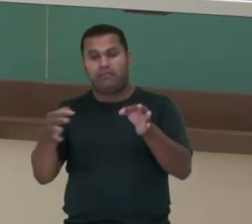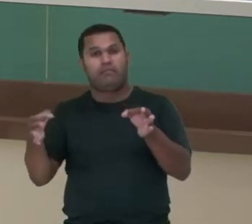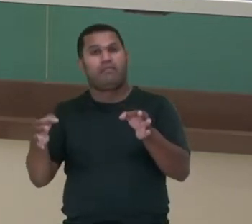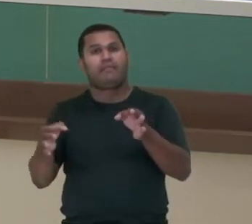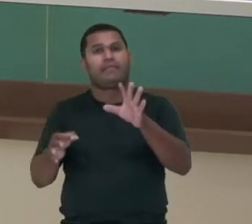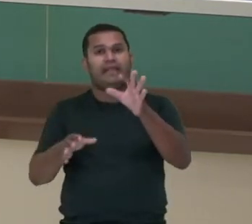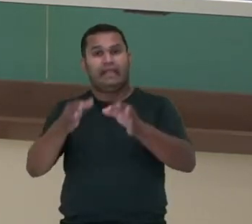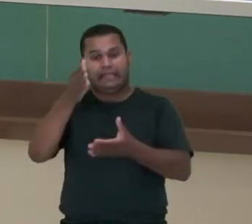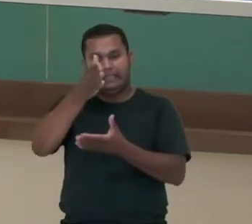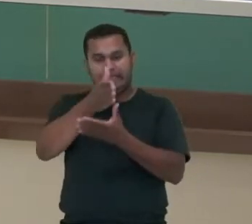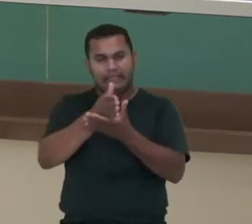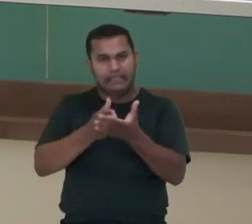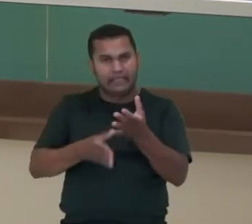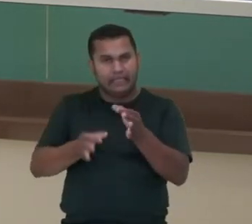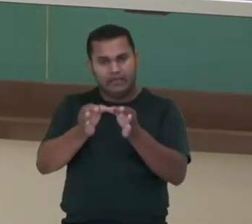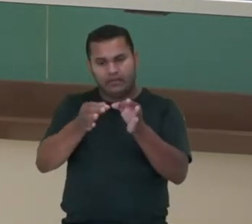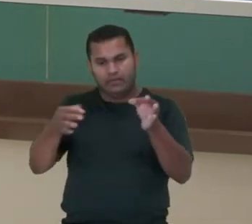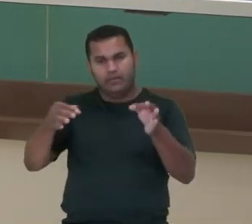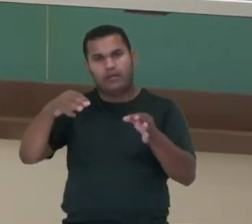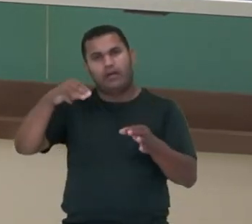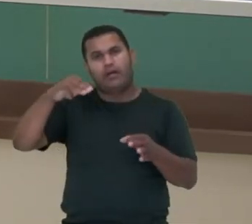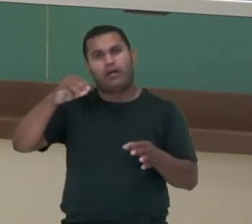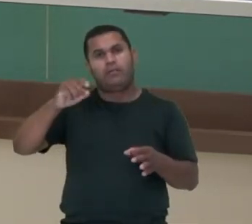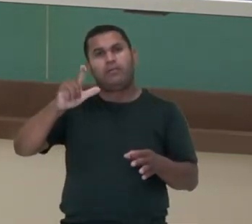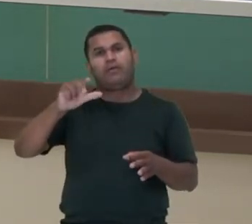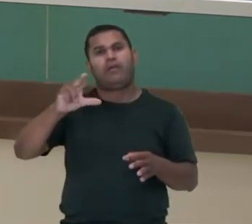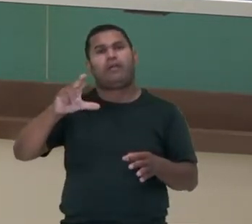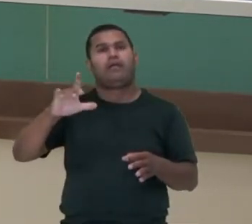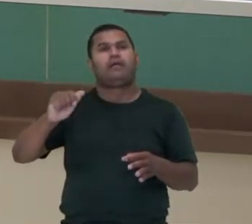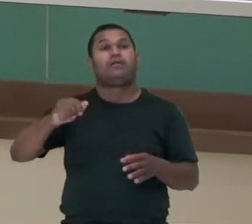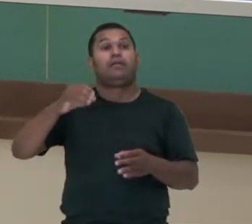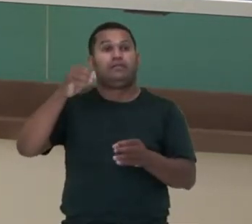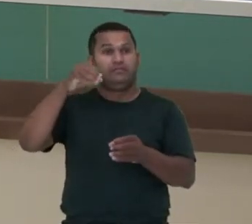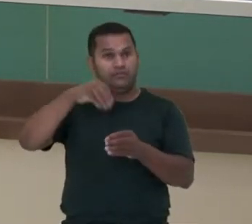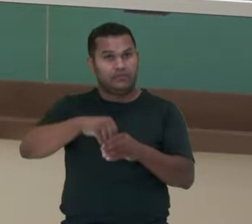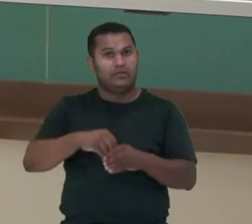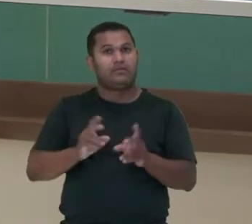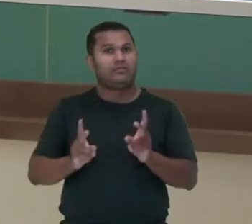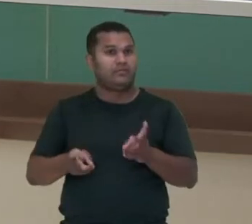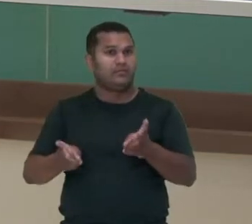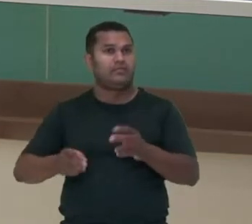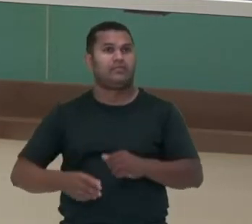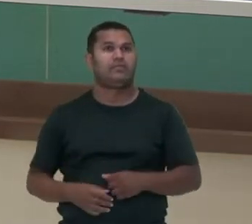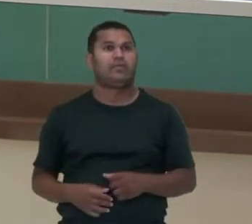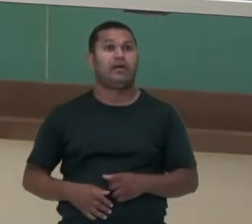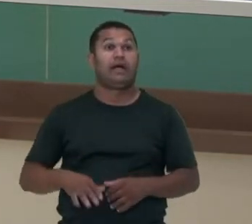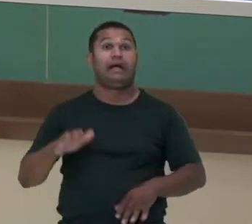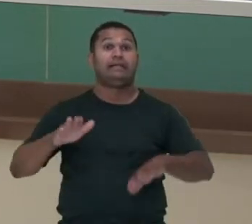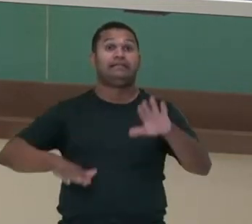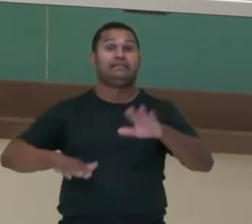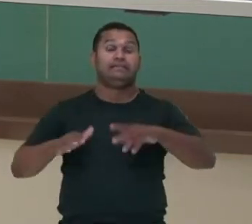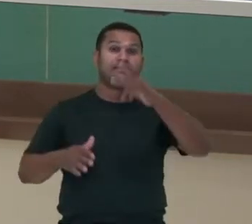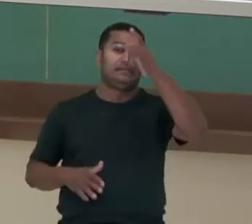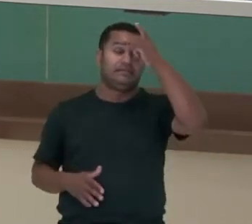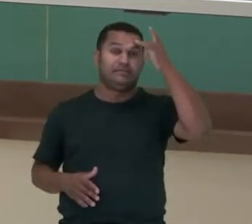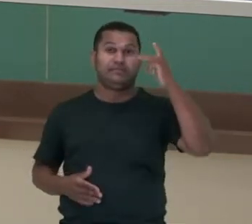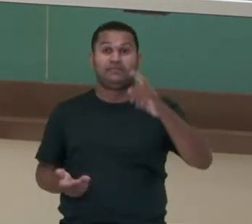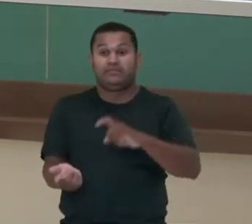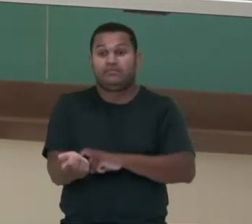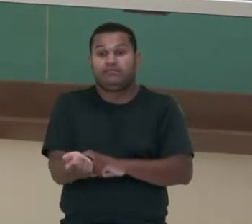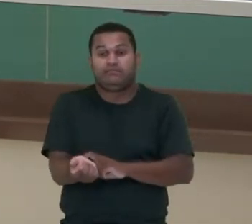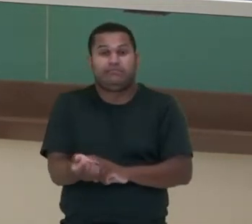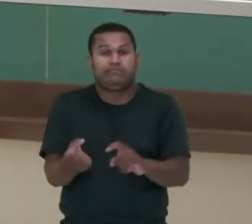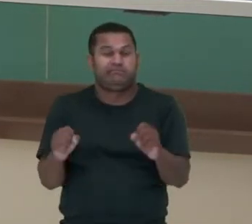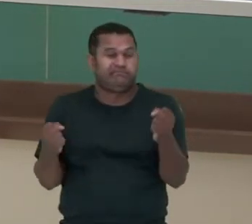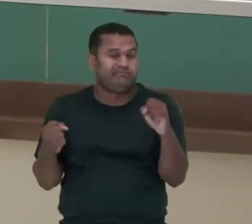no comportamento, né? Alguns estresses, algumas atitudes violentas, muitas vezes, até mesmo algumas atitudes, às vezes, que fogem